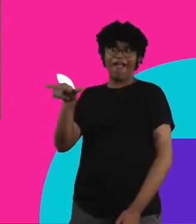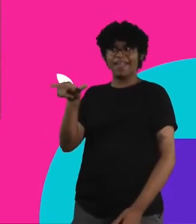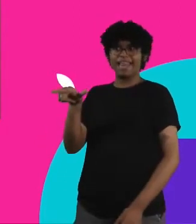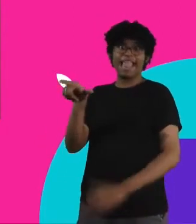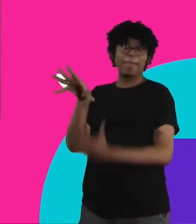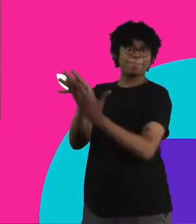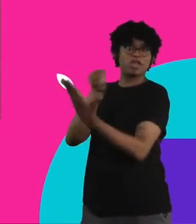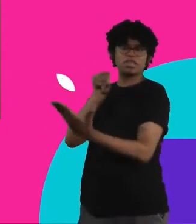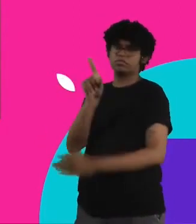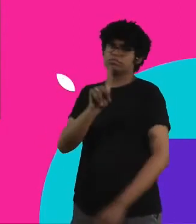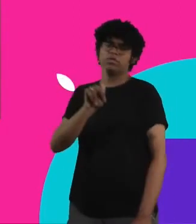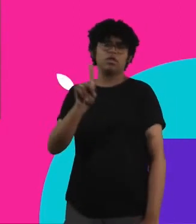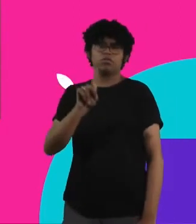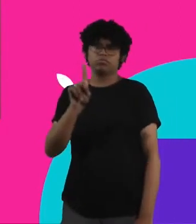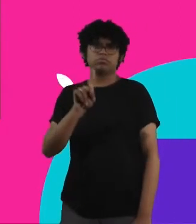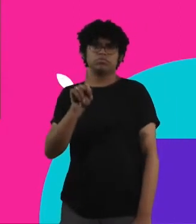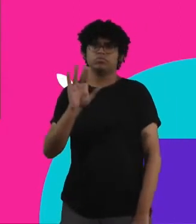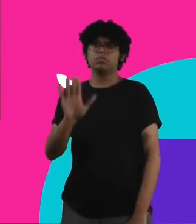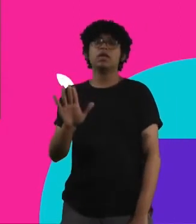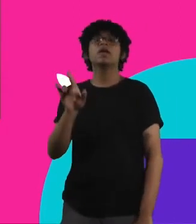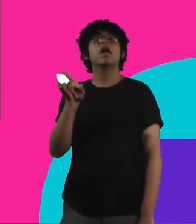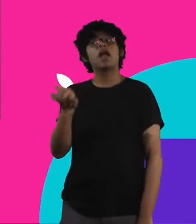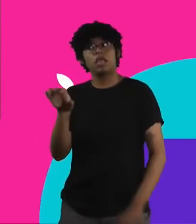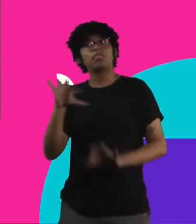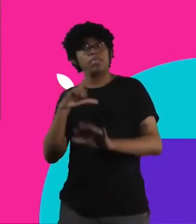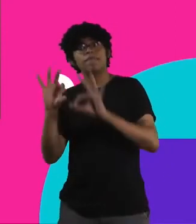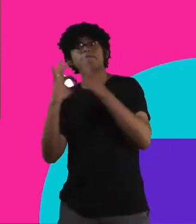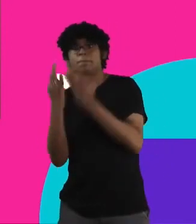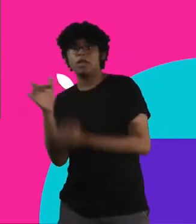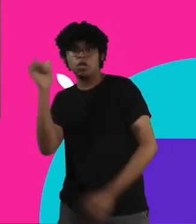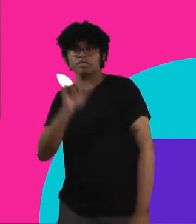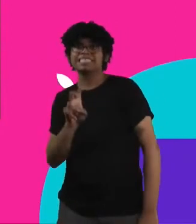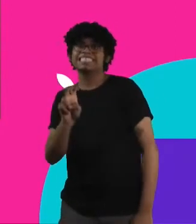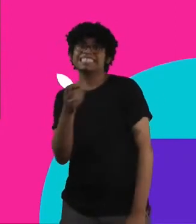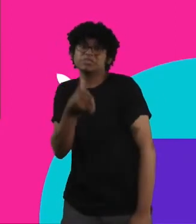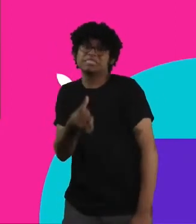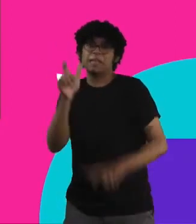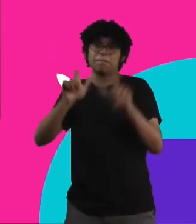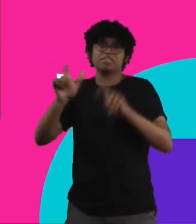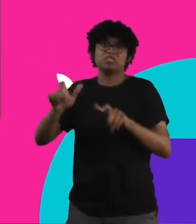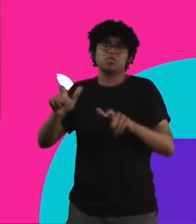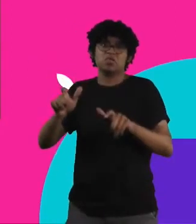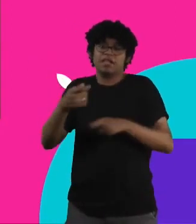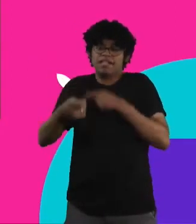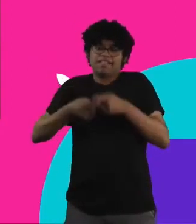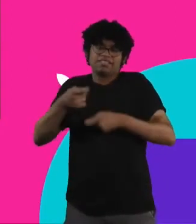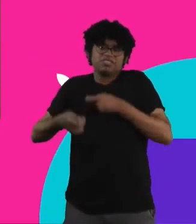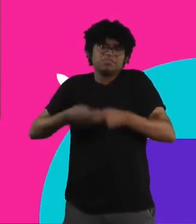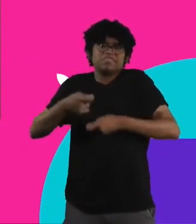essa desigualdade e a pobreza, mas existem famílias que conseguem sobreviver dentro administrar,